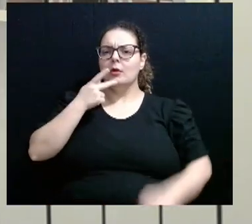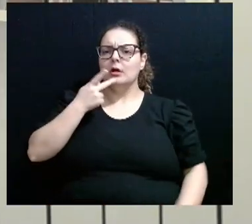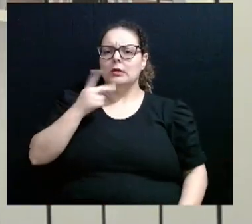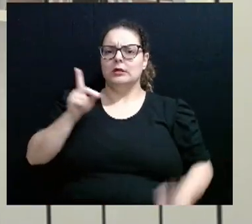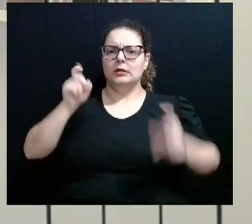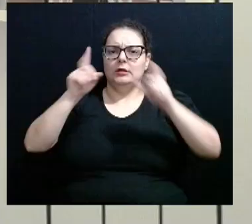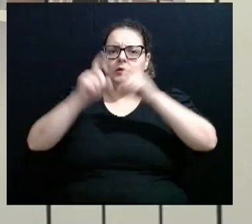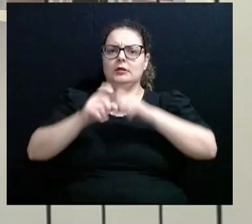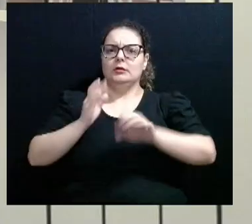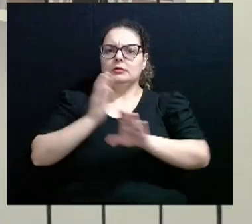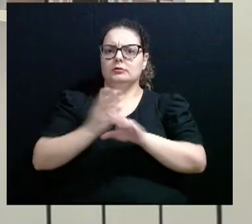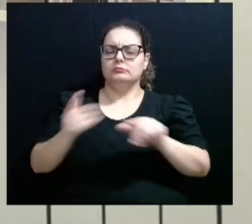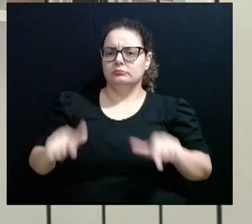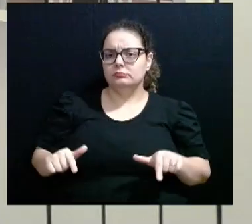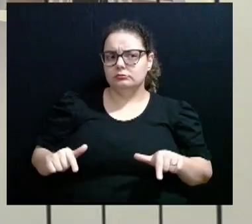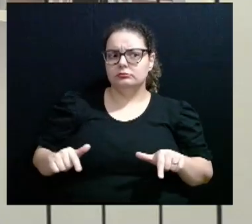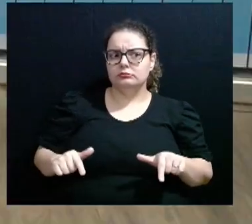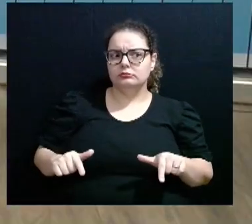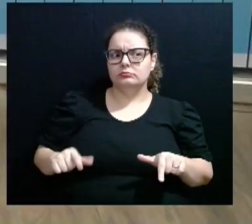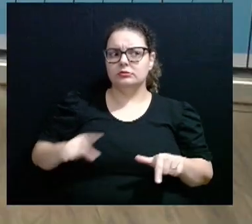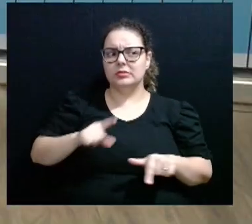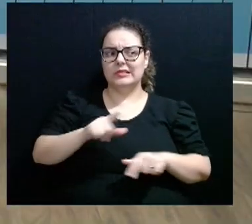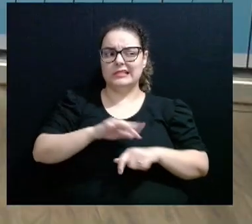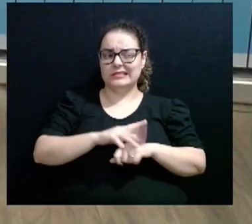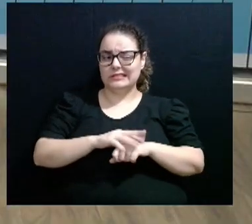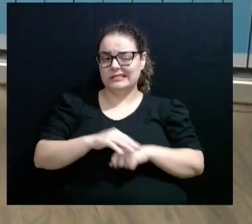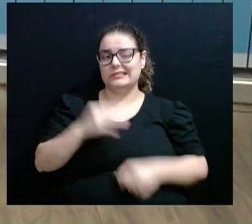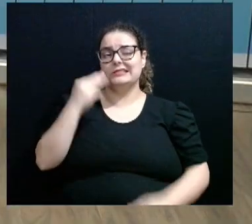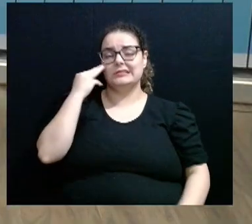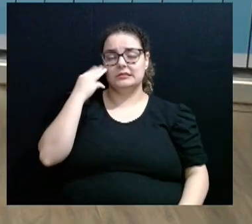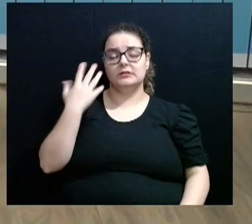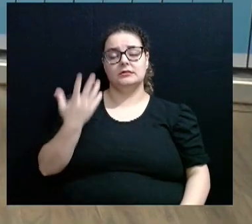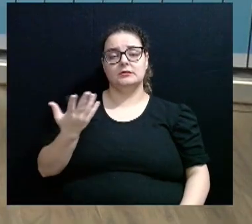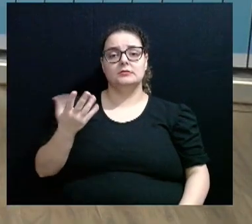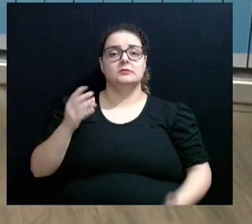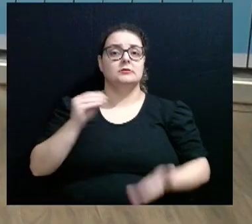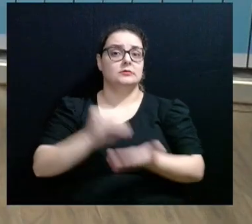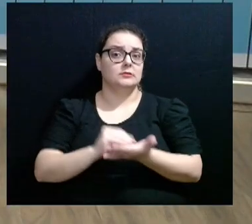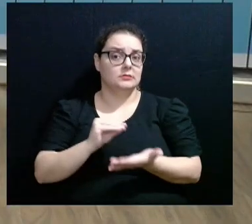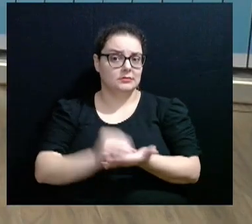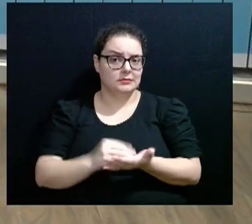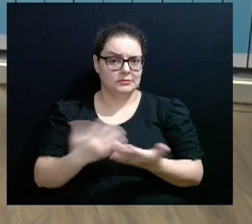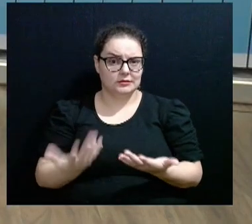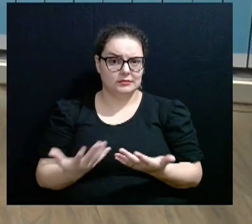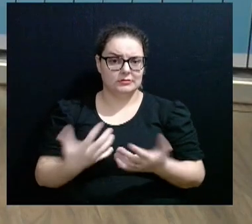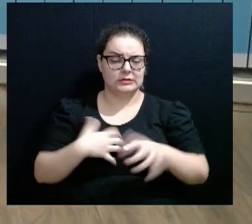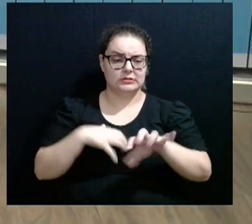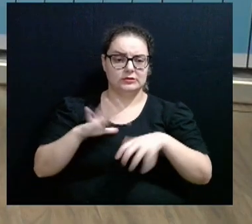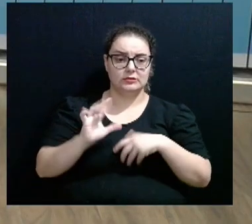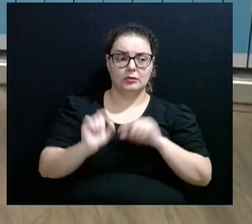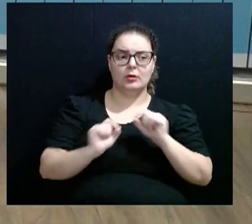que não adoece mentalmente, está faltando empatia. O que tem acontecido? Tem se